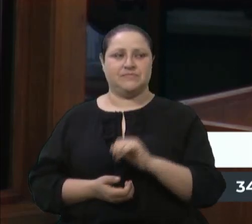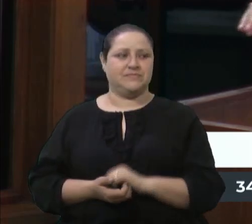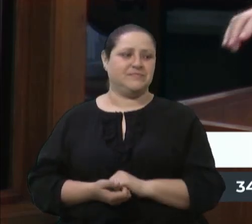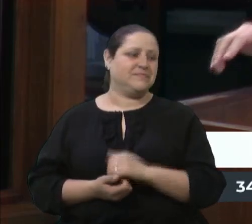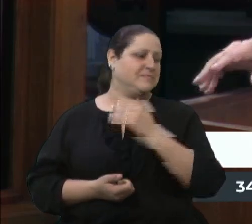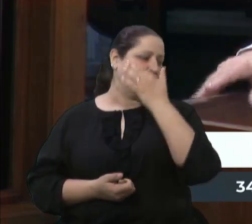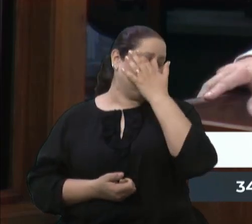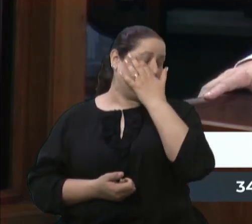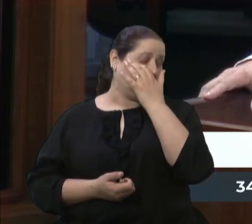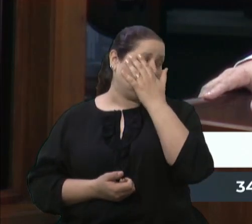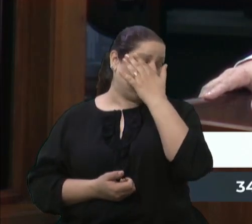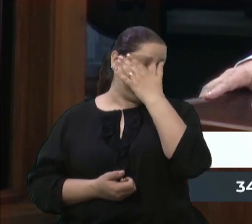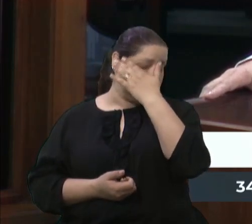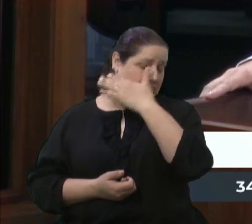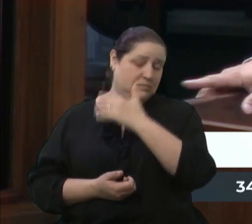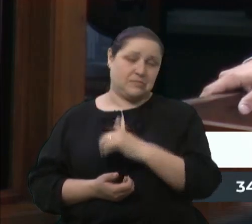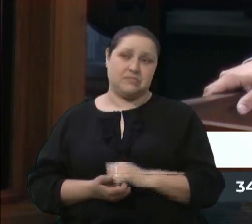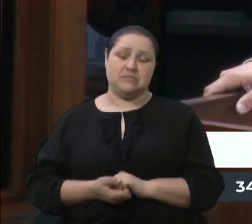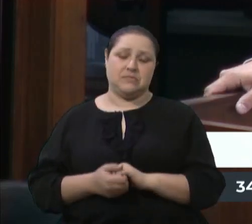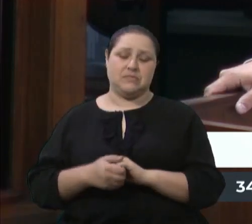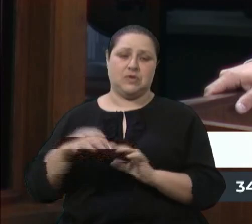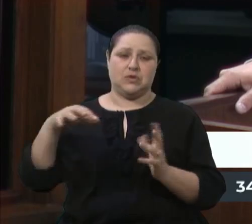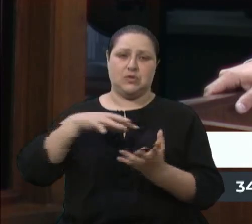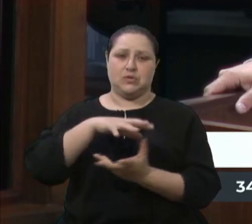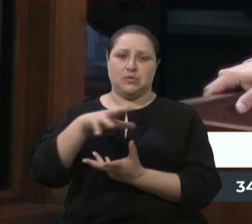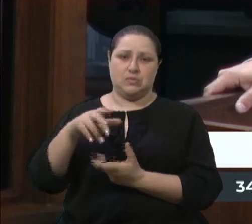muitos países do mundo